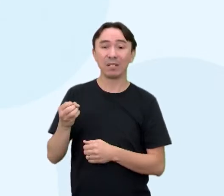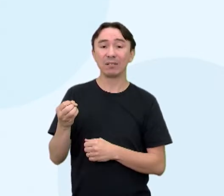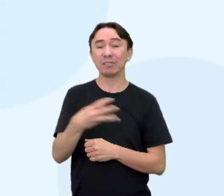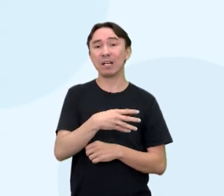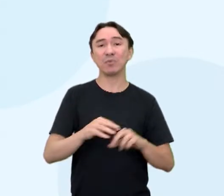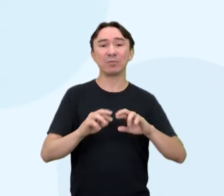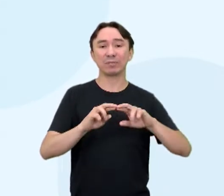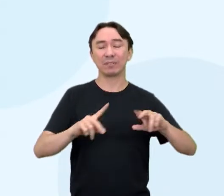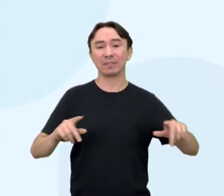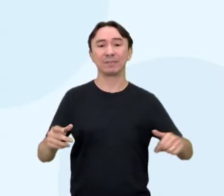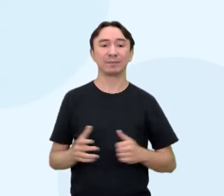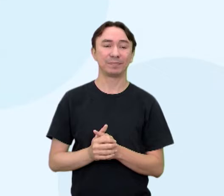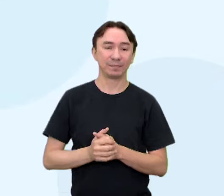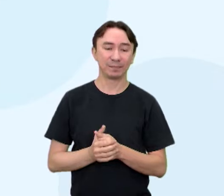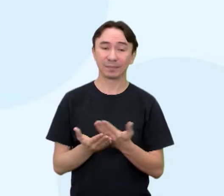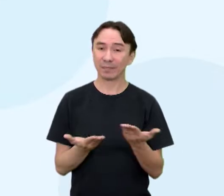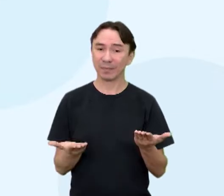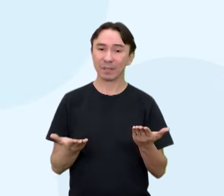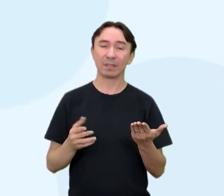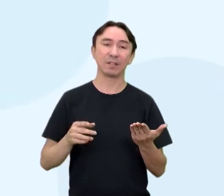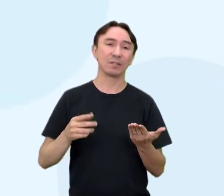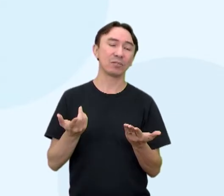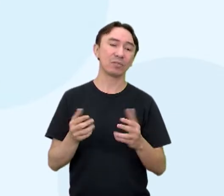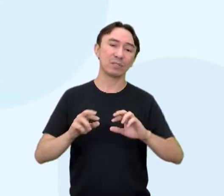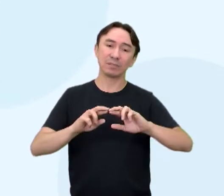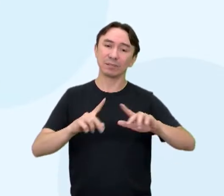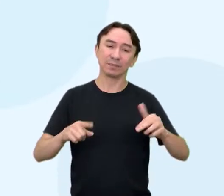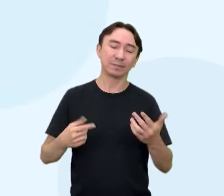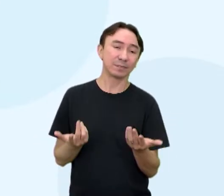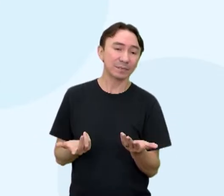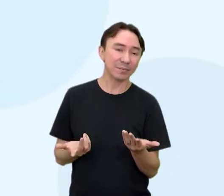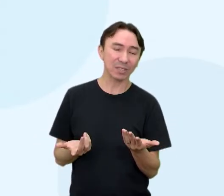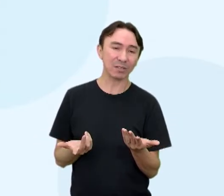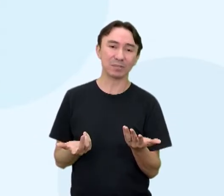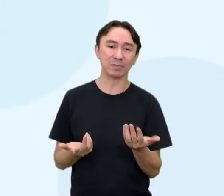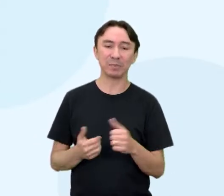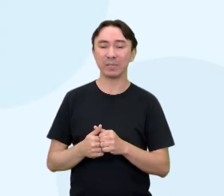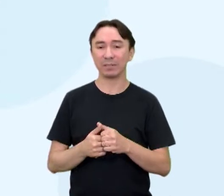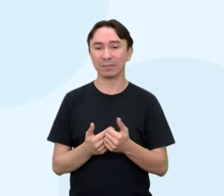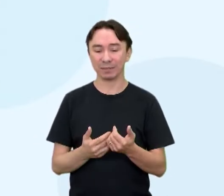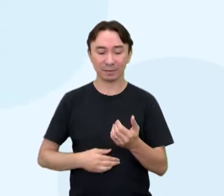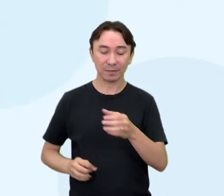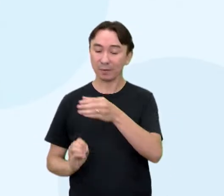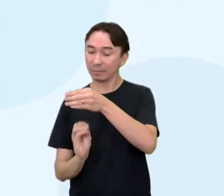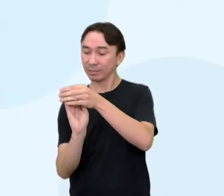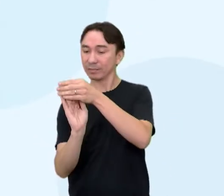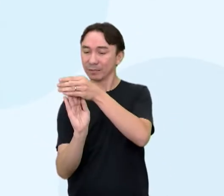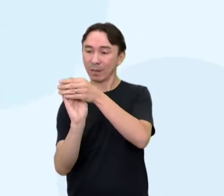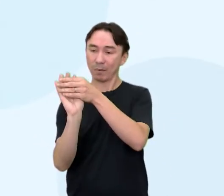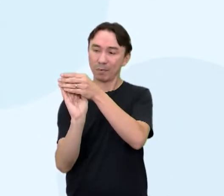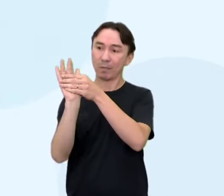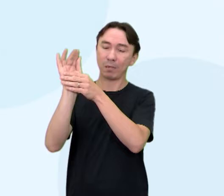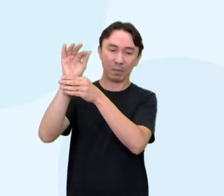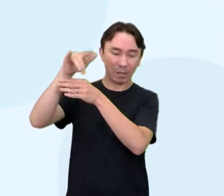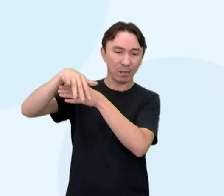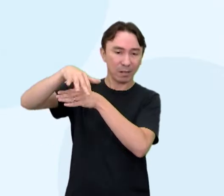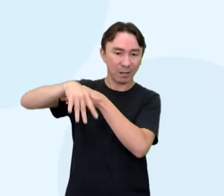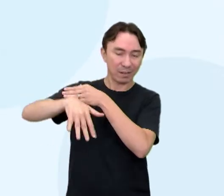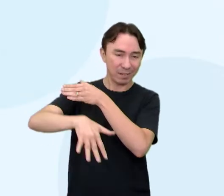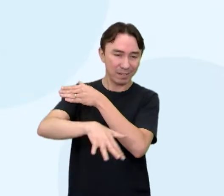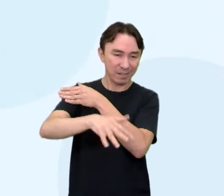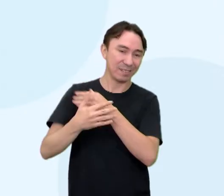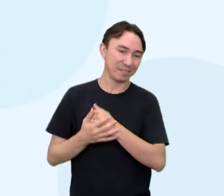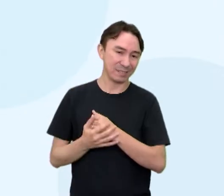e extravasa através de zonas frágeis da crosta, formando aí vulcões. Cerca de 2/3 destes